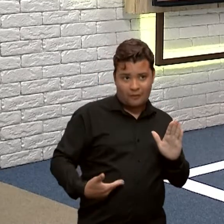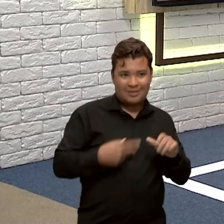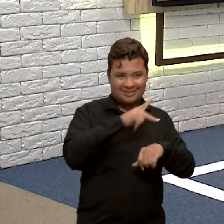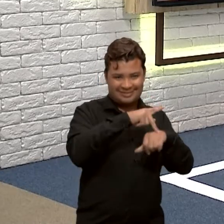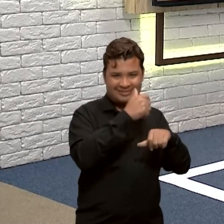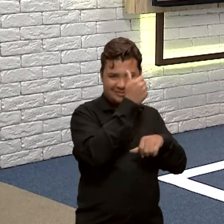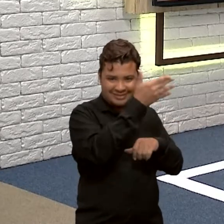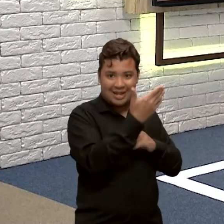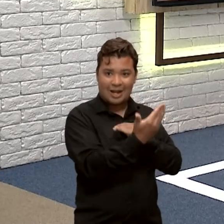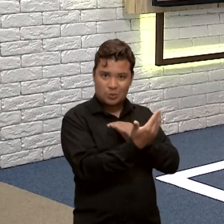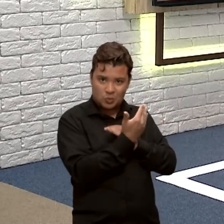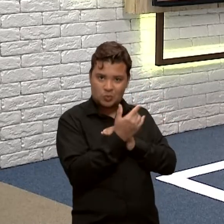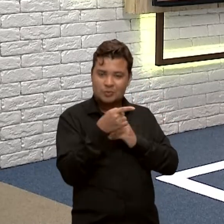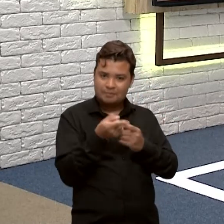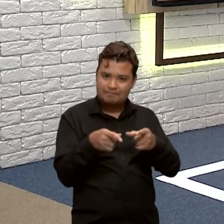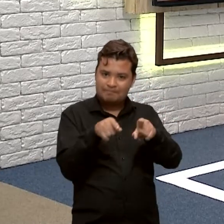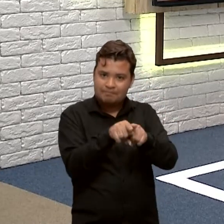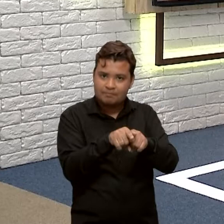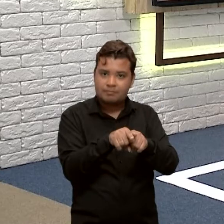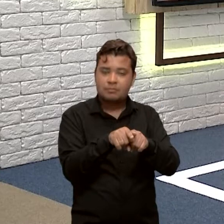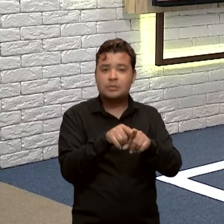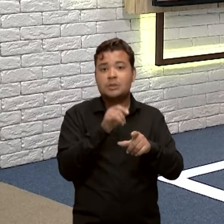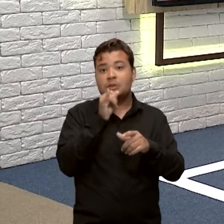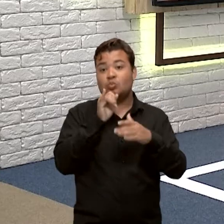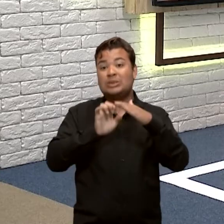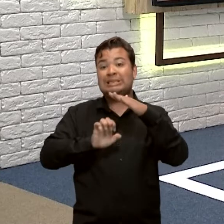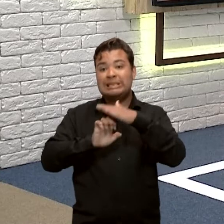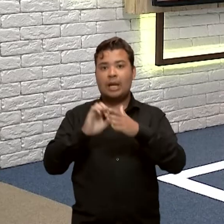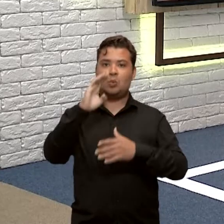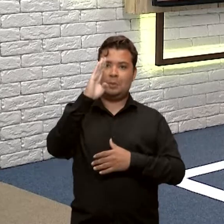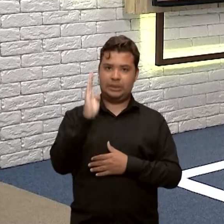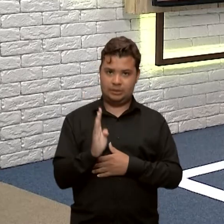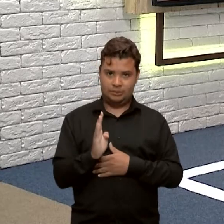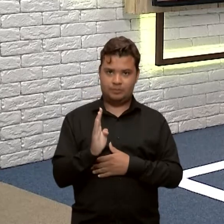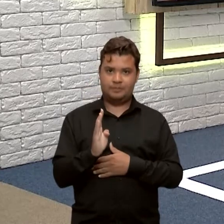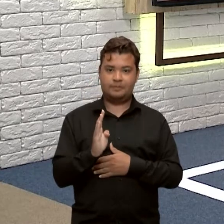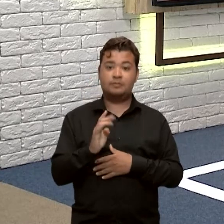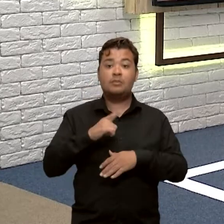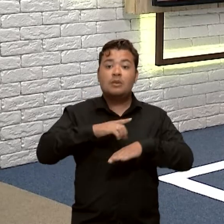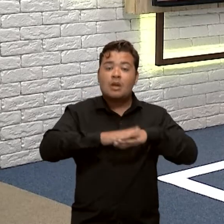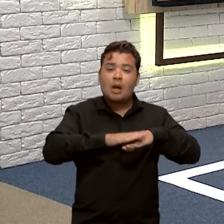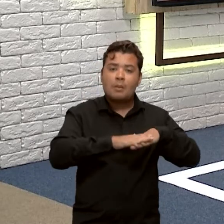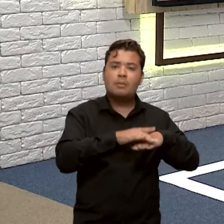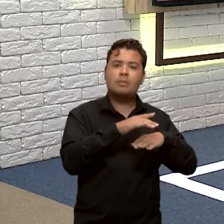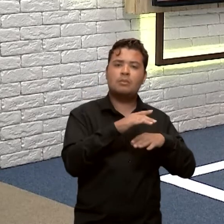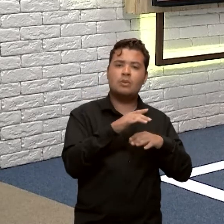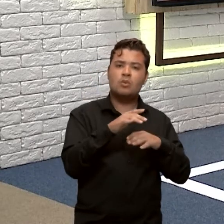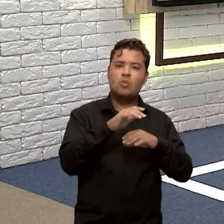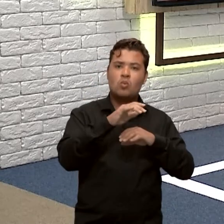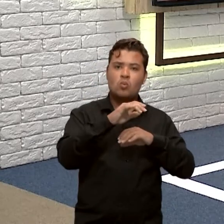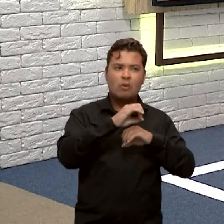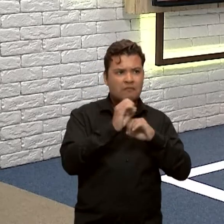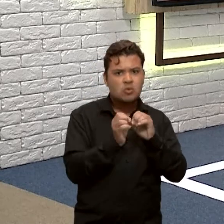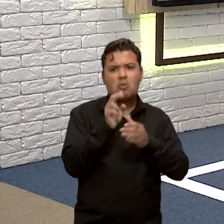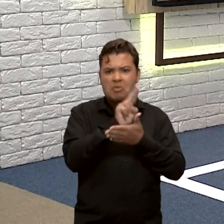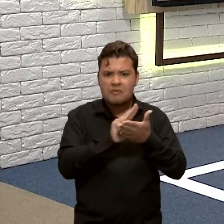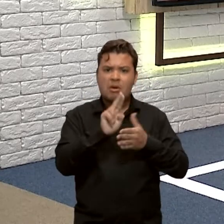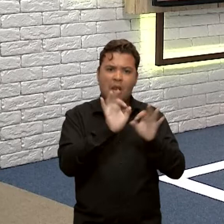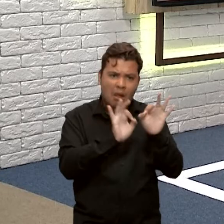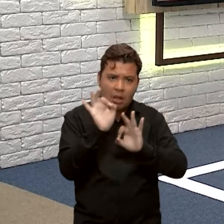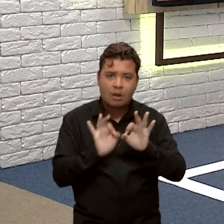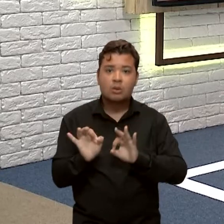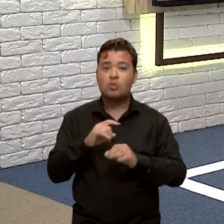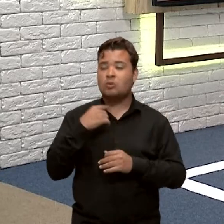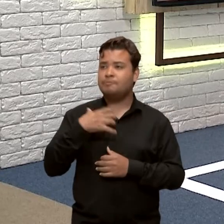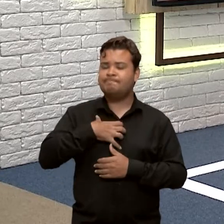ou um programa do Estado brasileiro, seja por iniciativa da própria universidade, nós somos obrigados